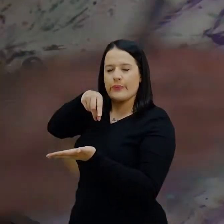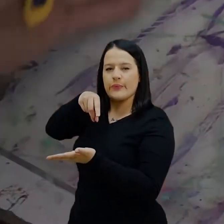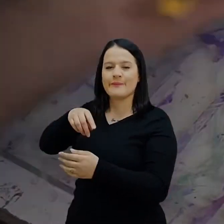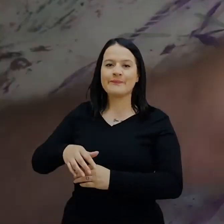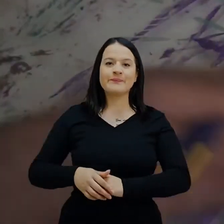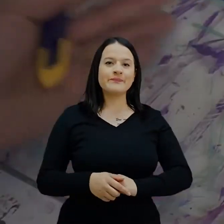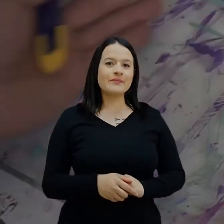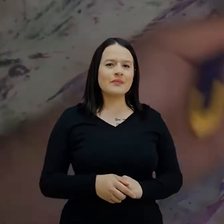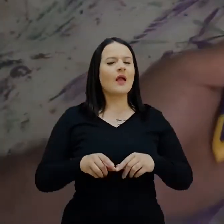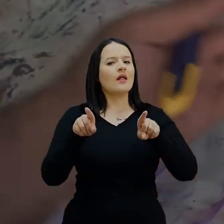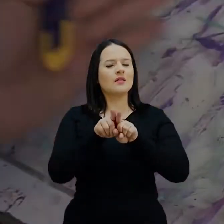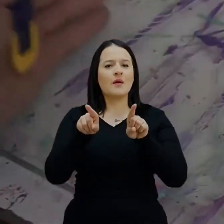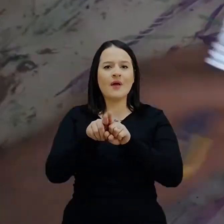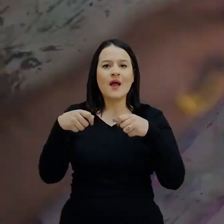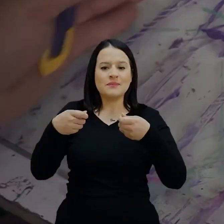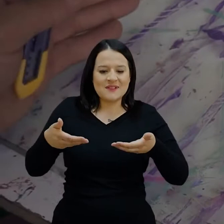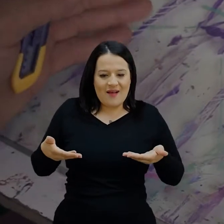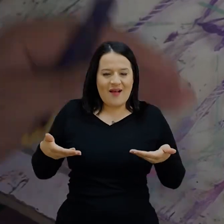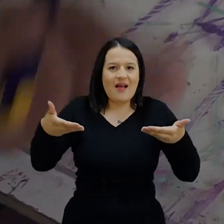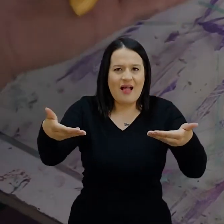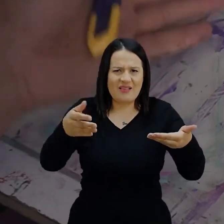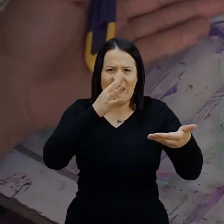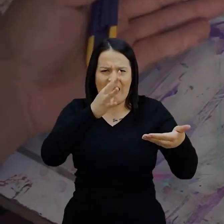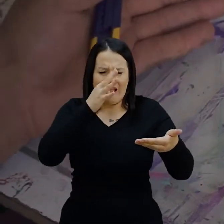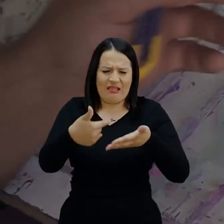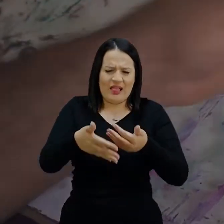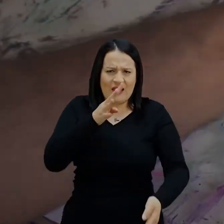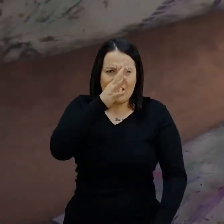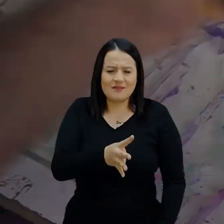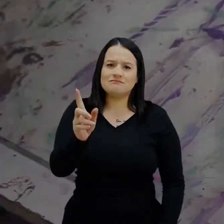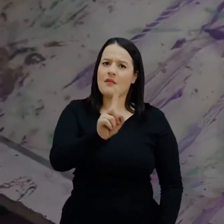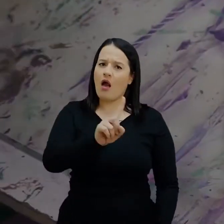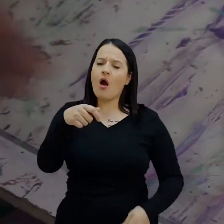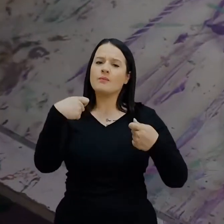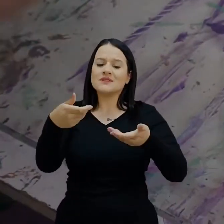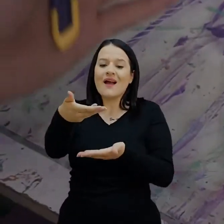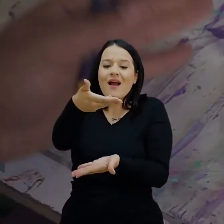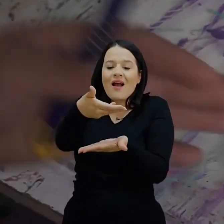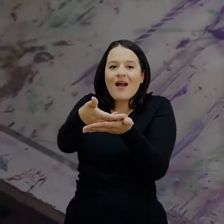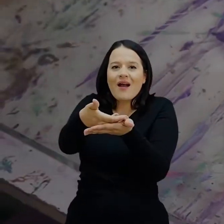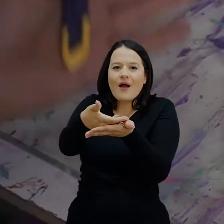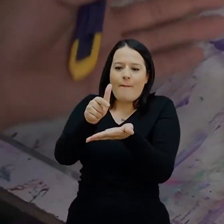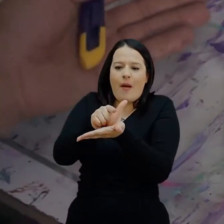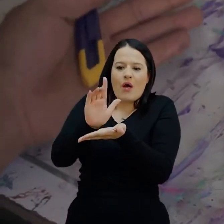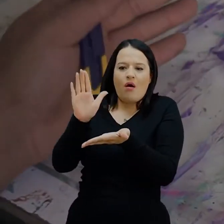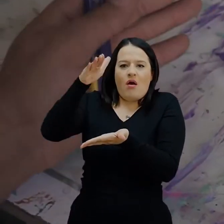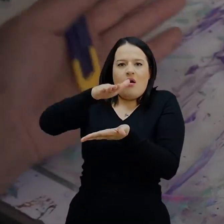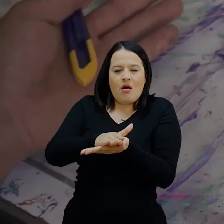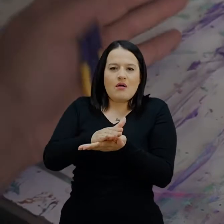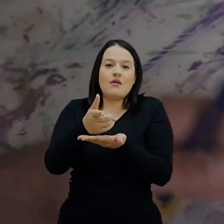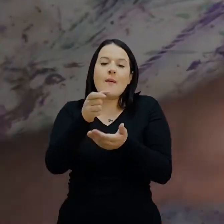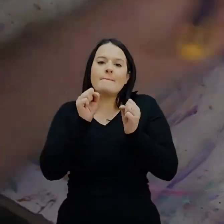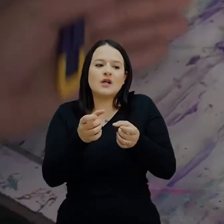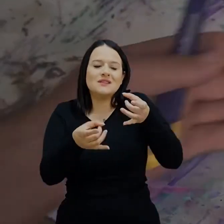uma base de corte, aqui no caso é um vidro, mas pode ser uma base de corte ou uma madeira que você vai descartar, ou um